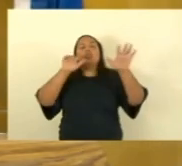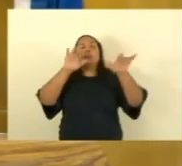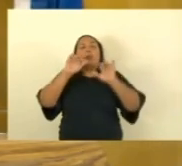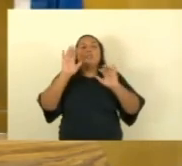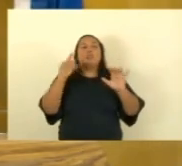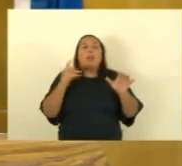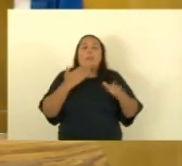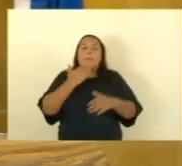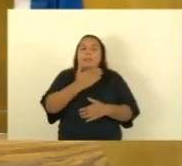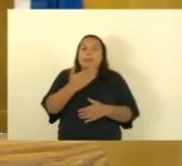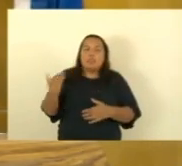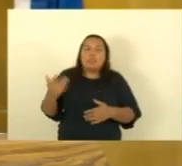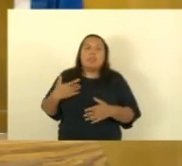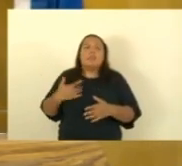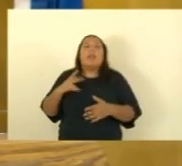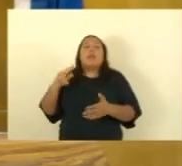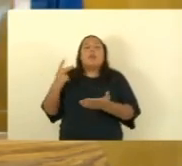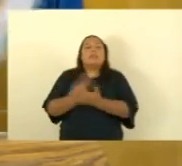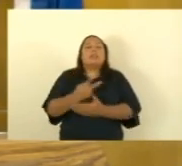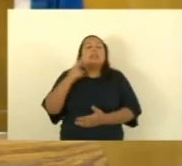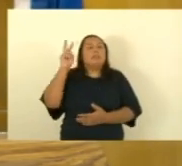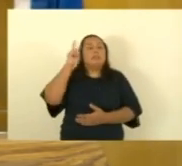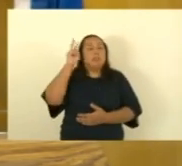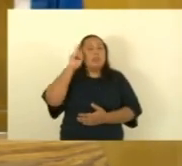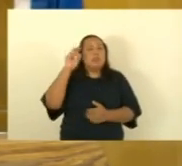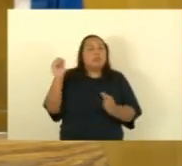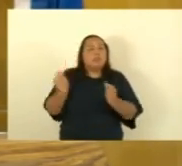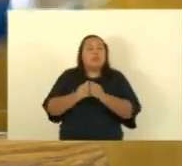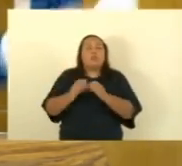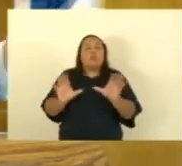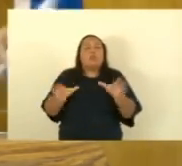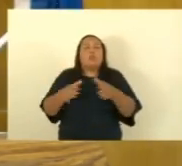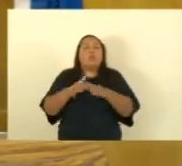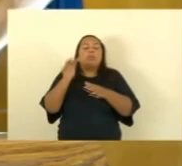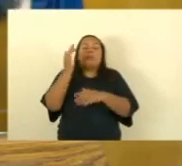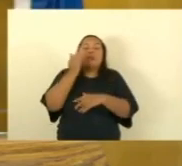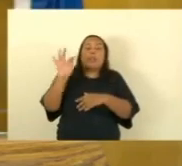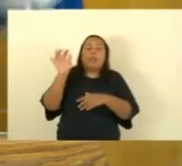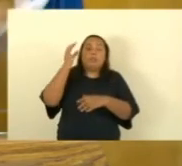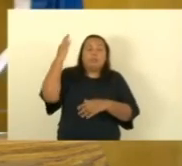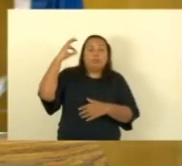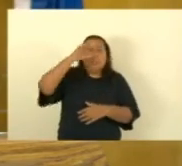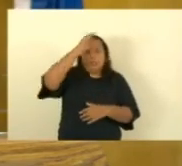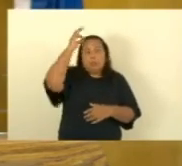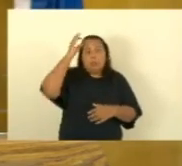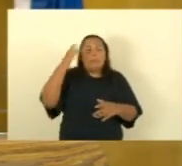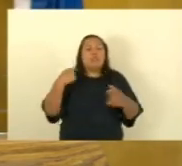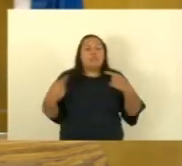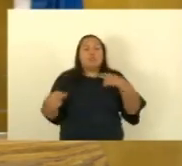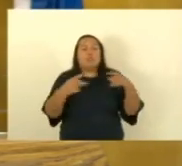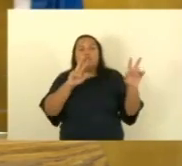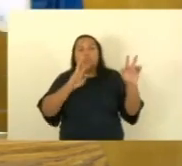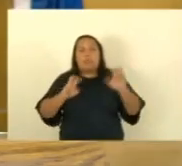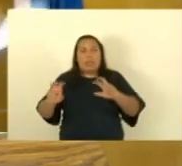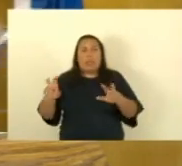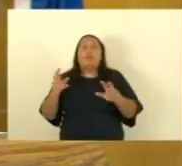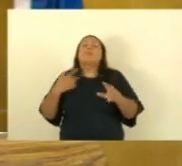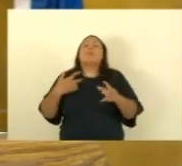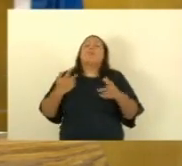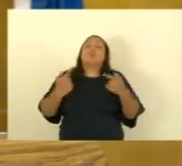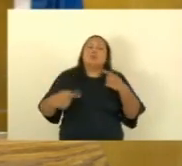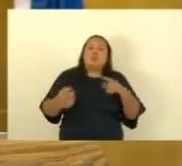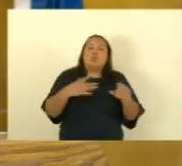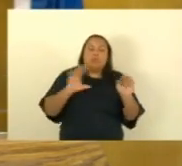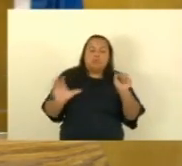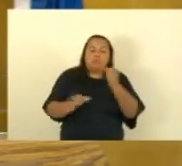Mazinho, uma audiência pública que vai acontecer na segunda, junto com a bancada federal do Espírito Santo todo, para discutir essas invasões de terra, junto com as